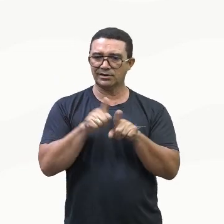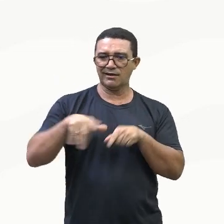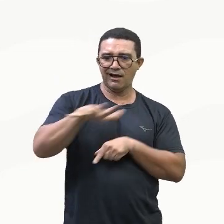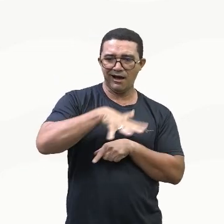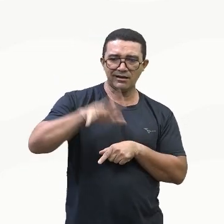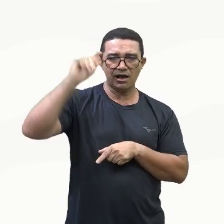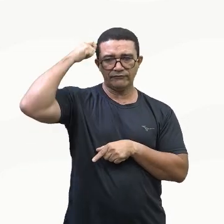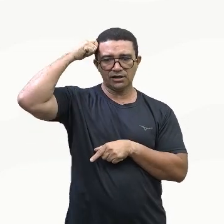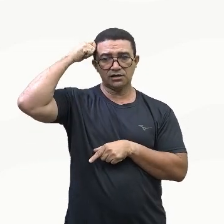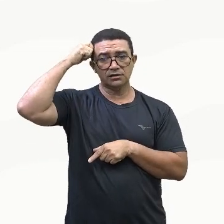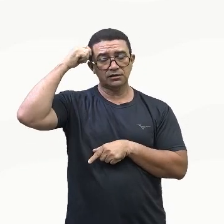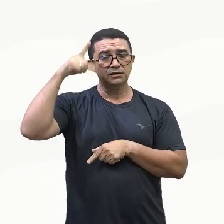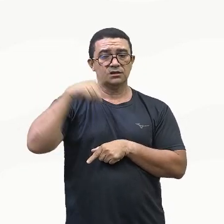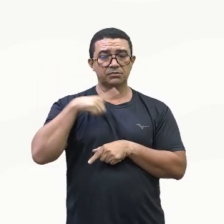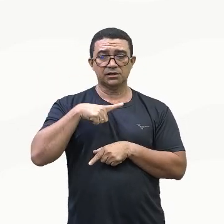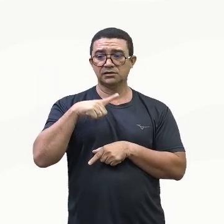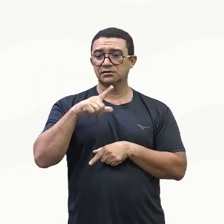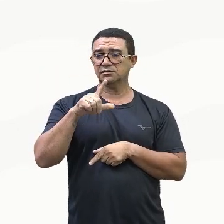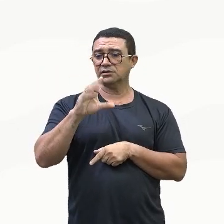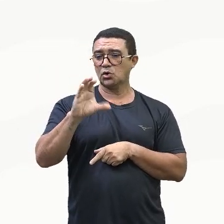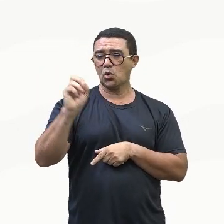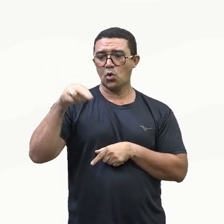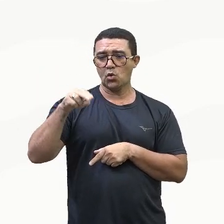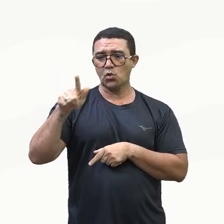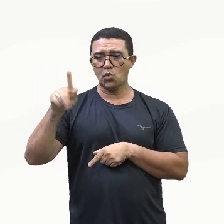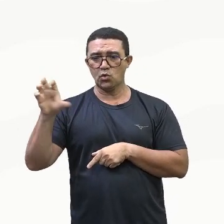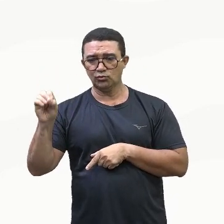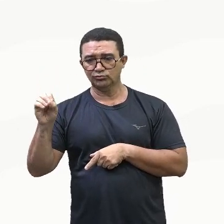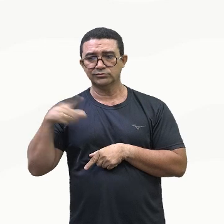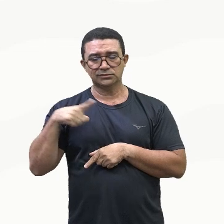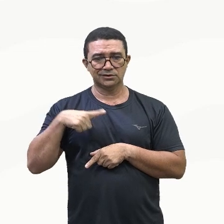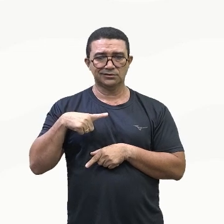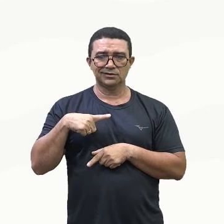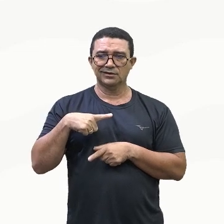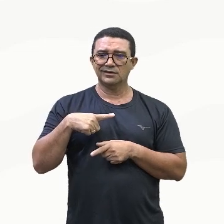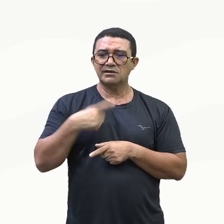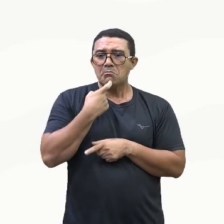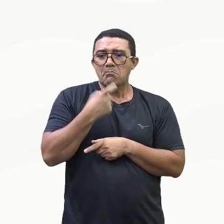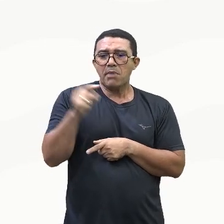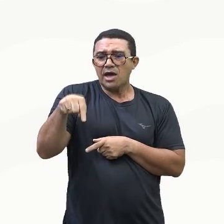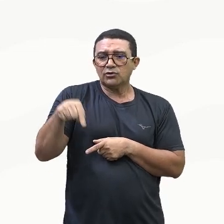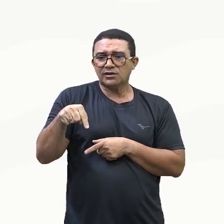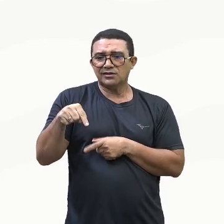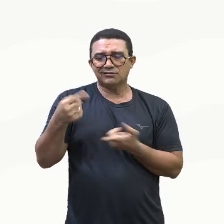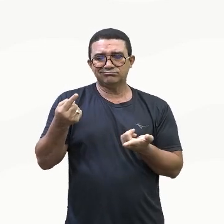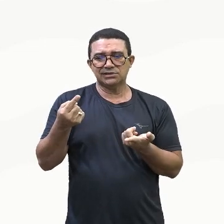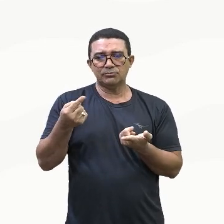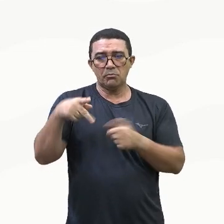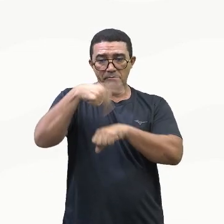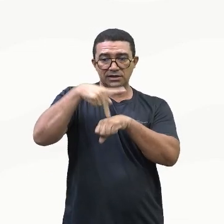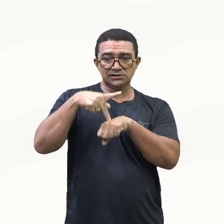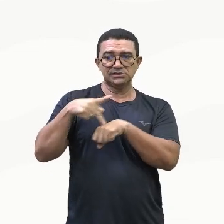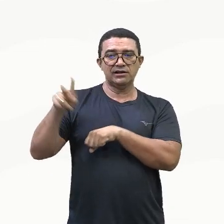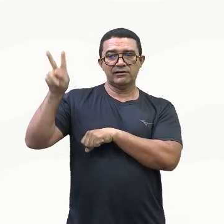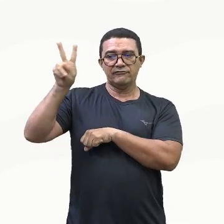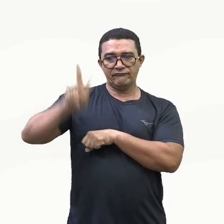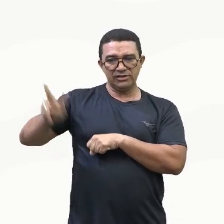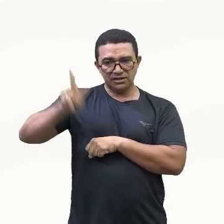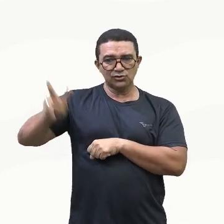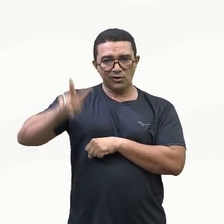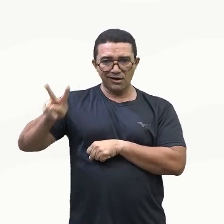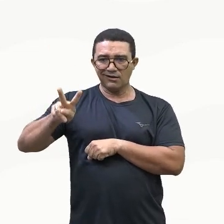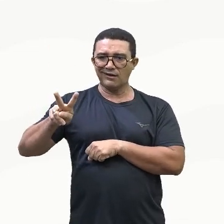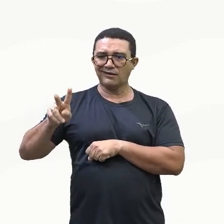vamos ver também no Congo, né? E se nós estivermos aqui mesmo, pertinho da gente, Venezuela, o clima político lá